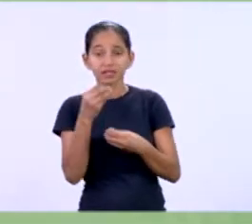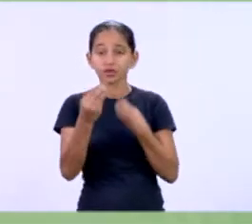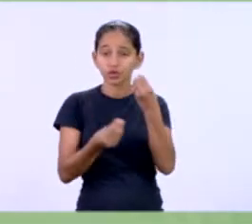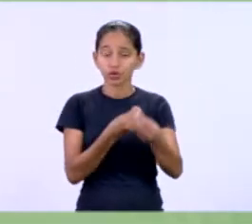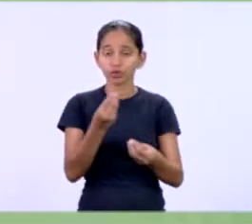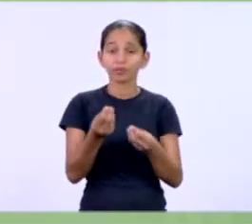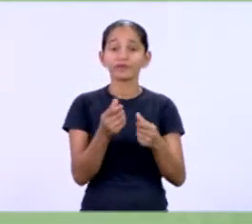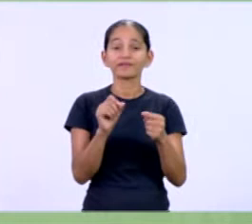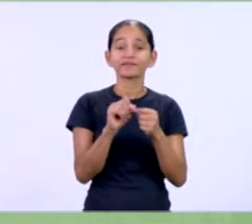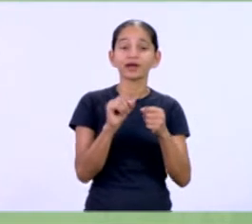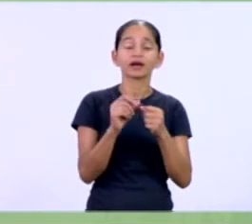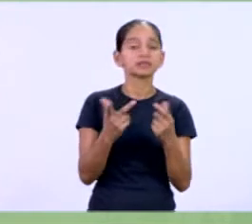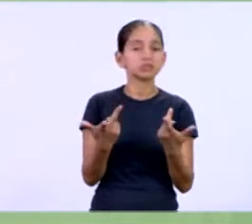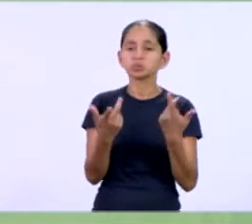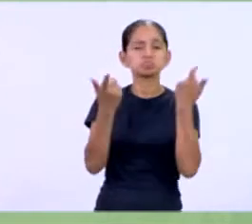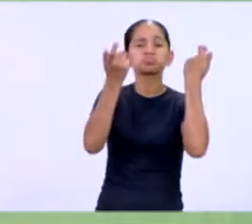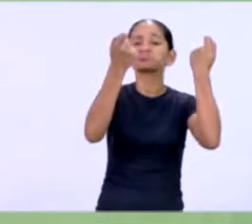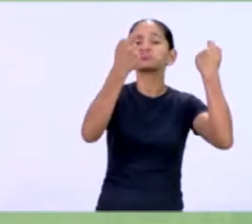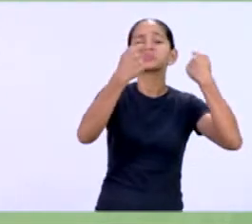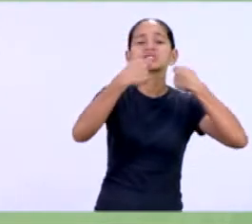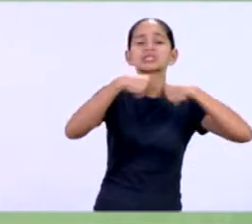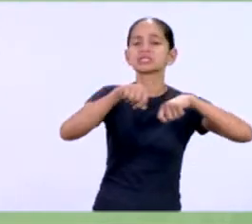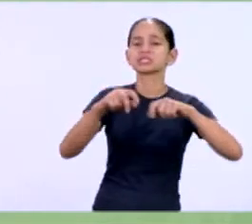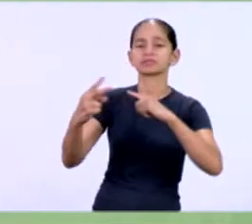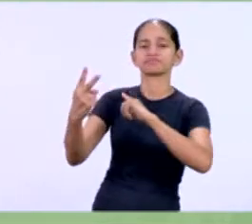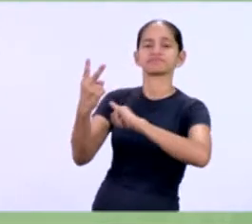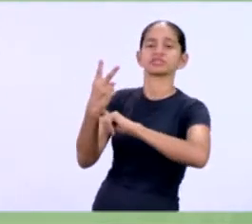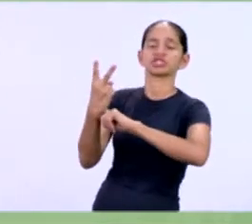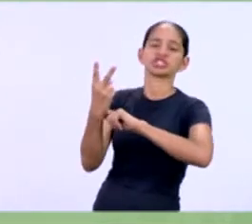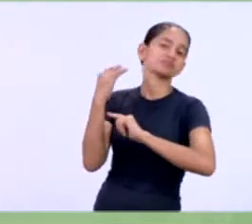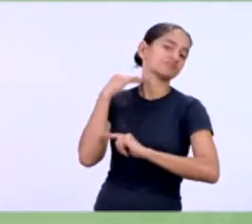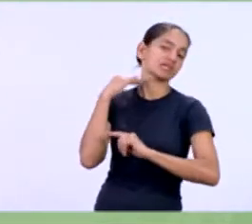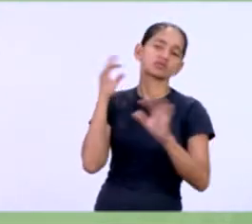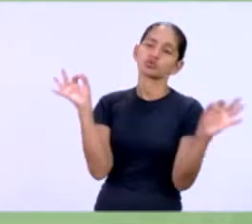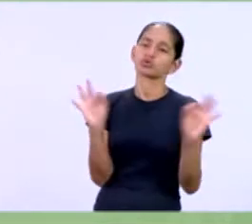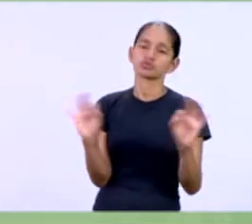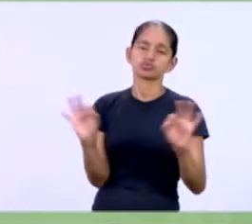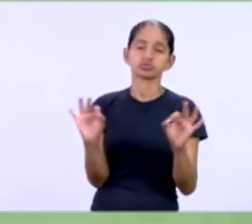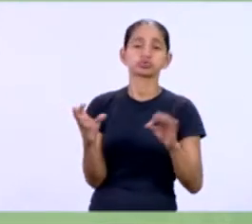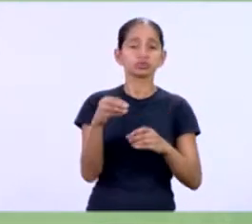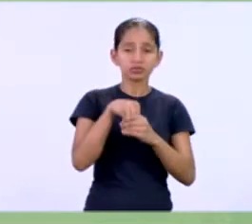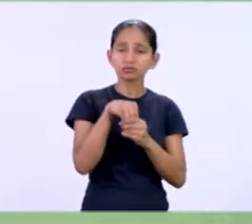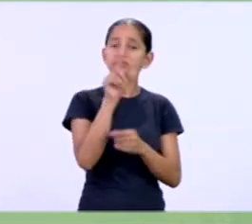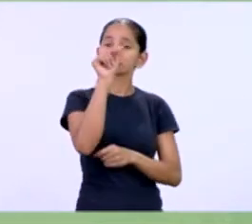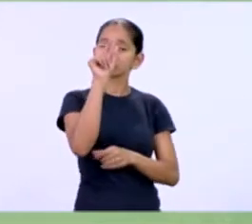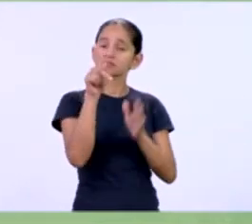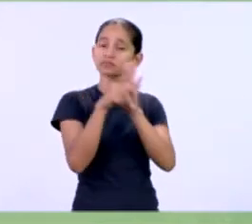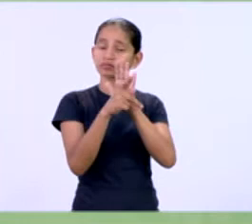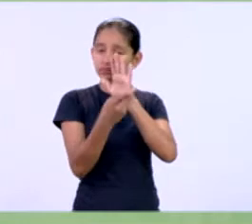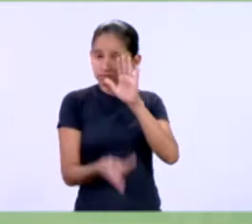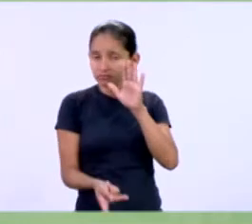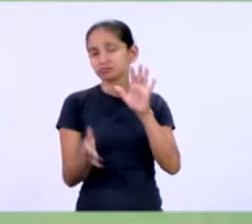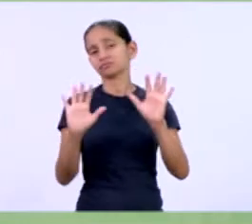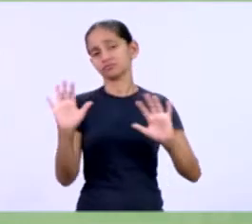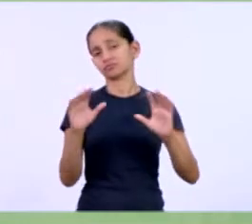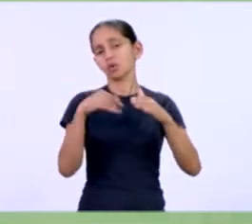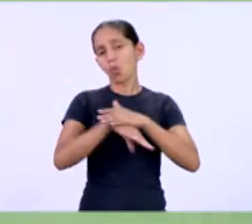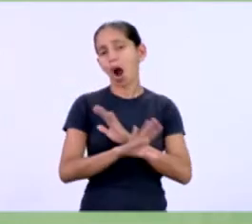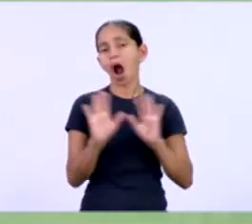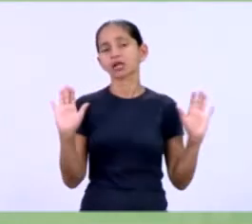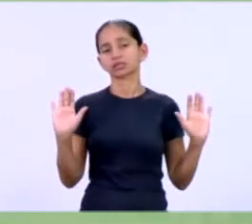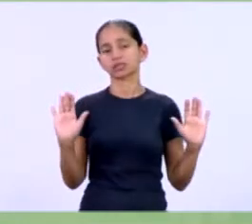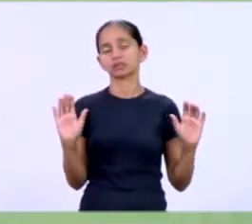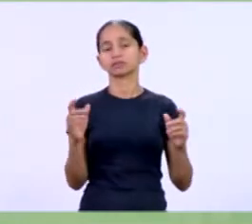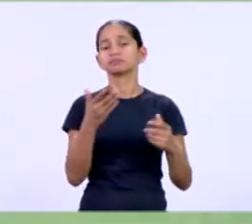se autofinanciar, deixando de distribuir lucros e efetuando uma reserva, como eu falei,